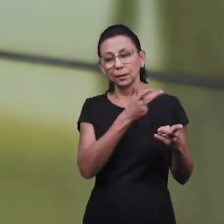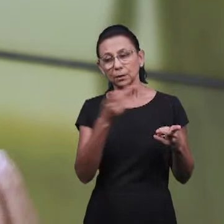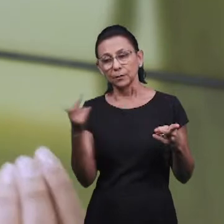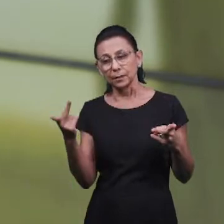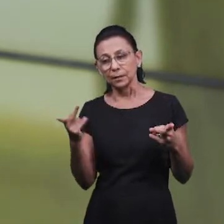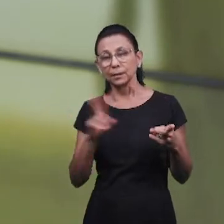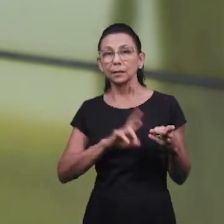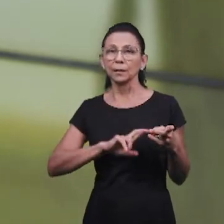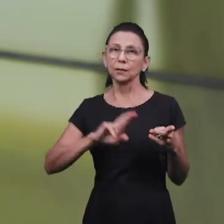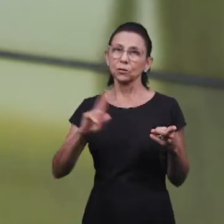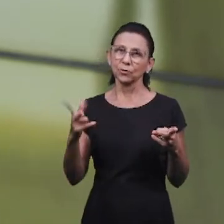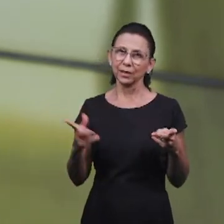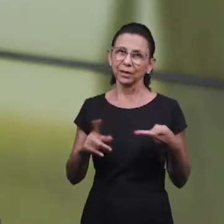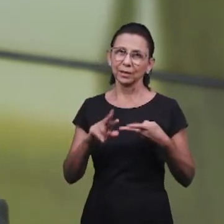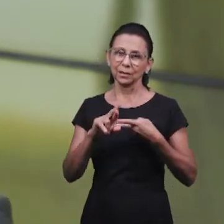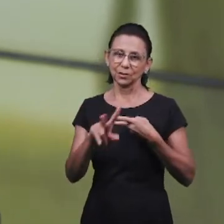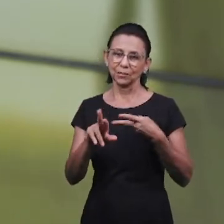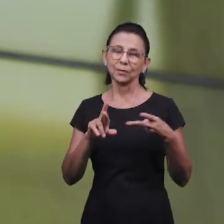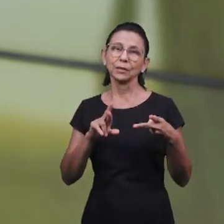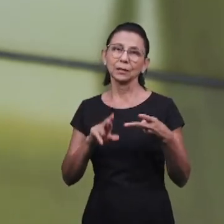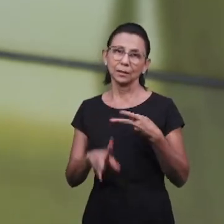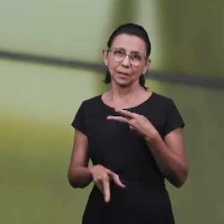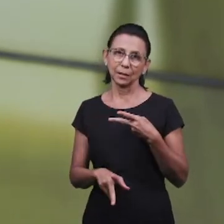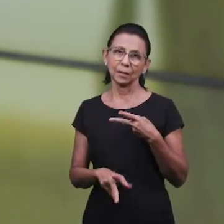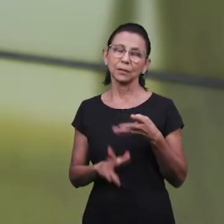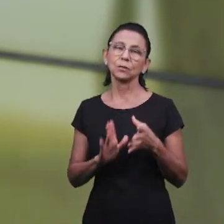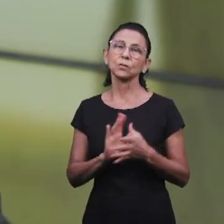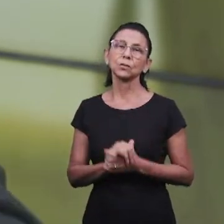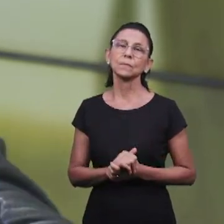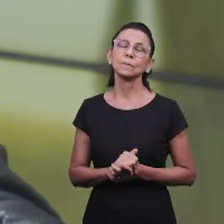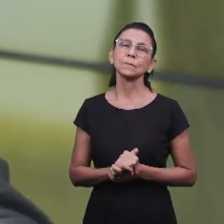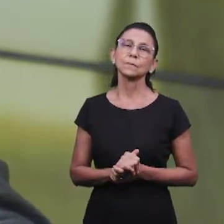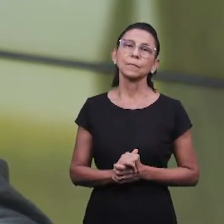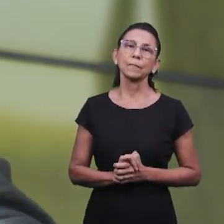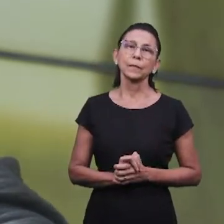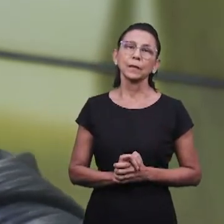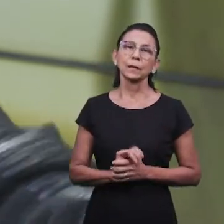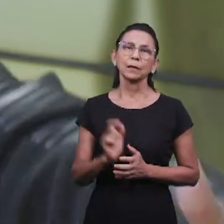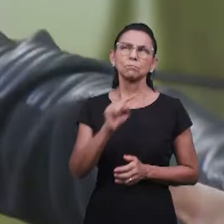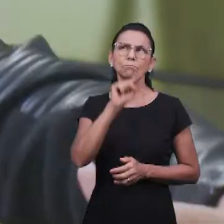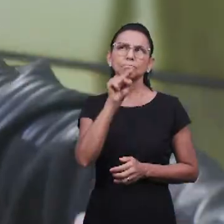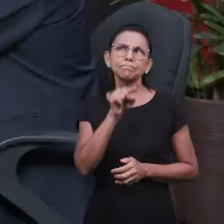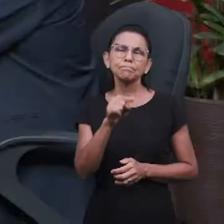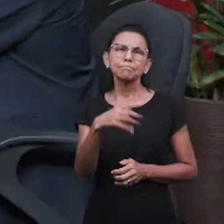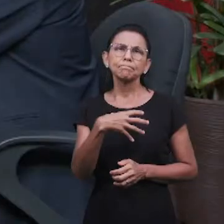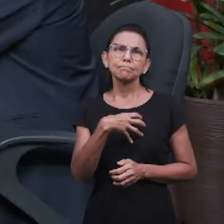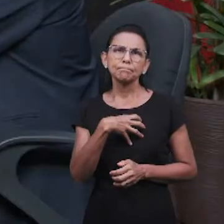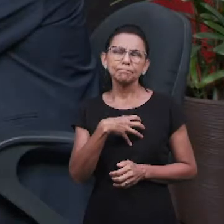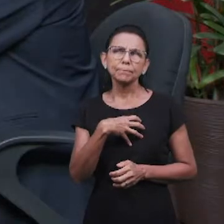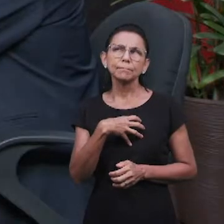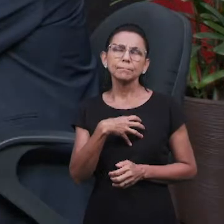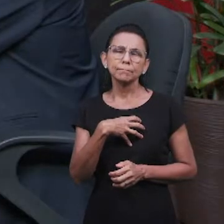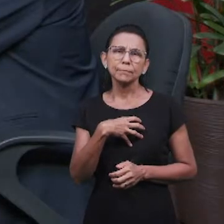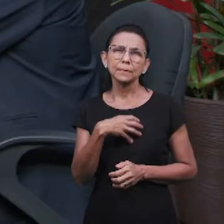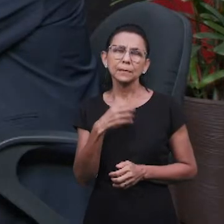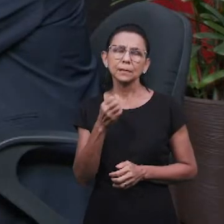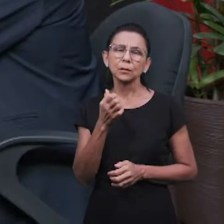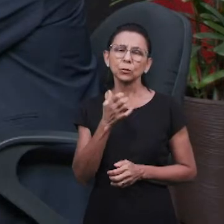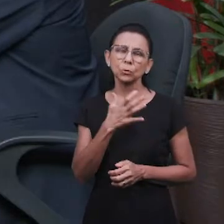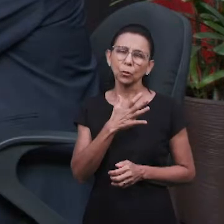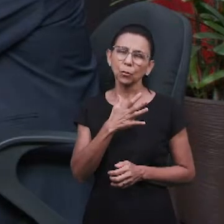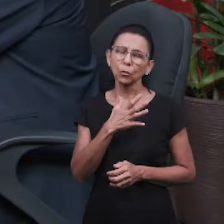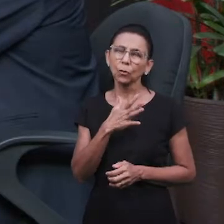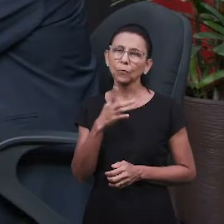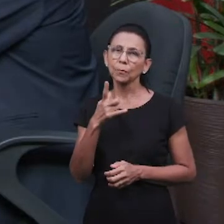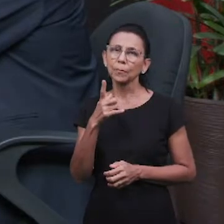aquele relacionamento, mesmo que venha um diagnóstico assim, recente, mas já está ali dentro. Quando chega, é muito